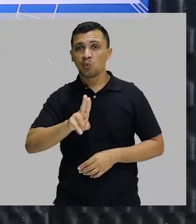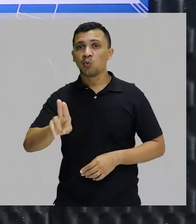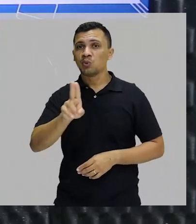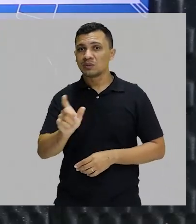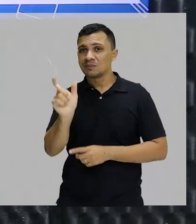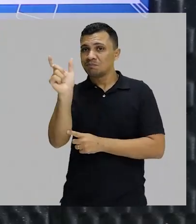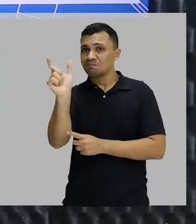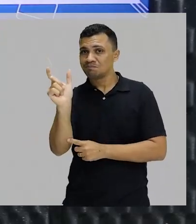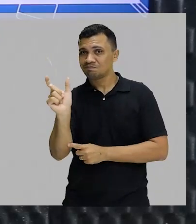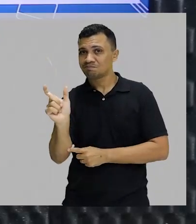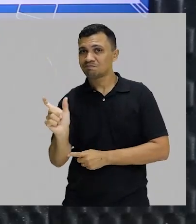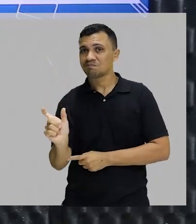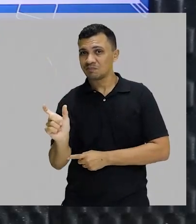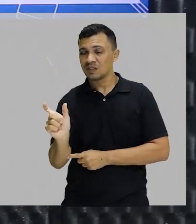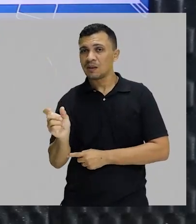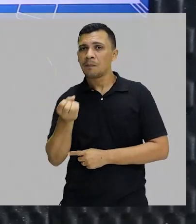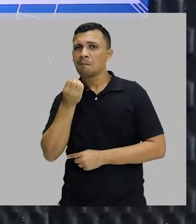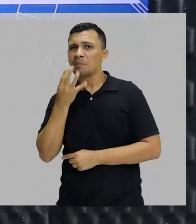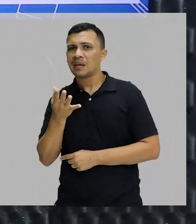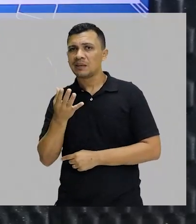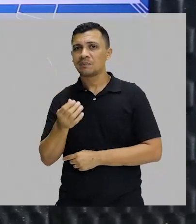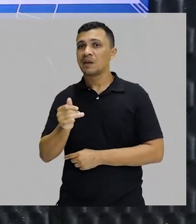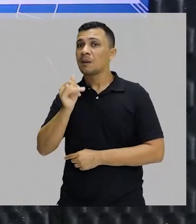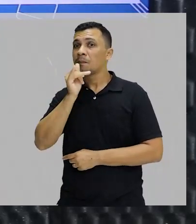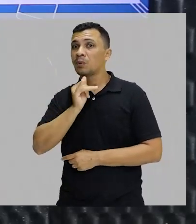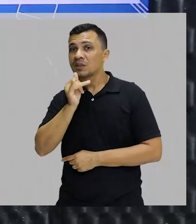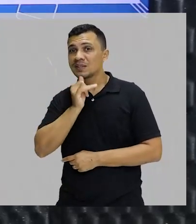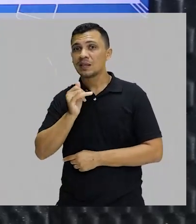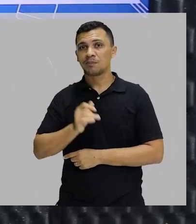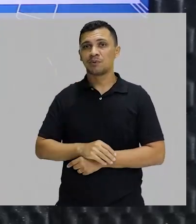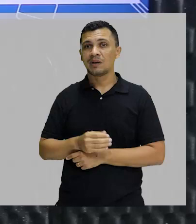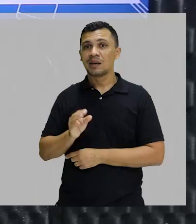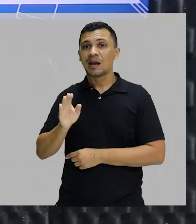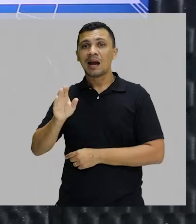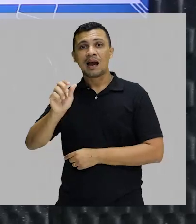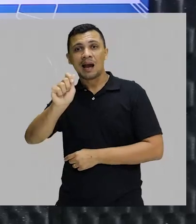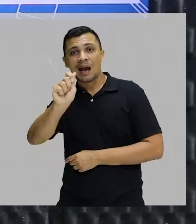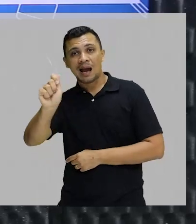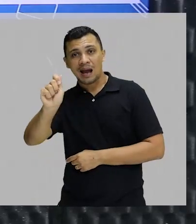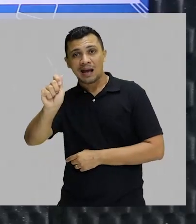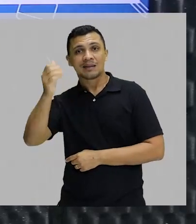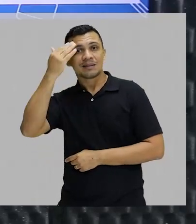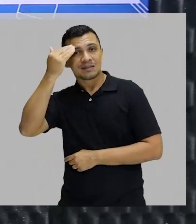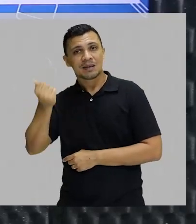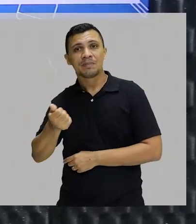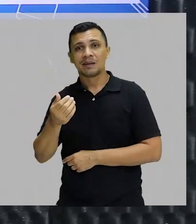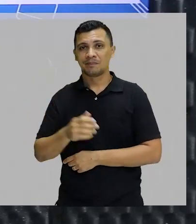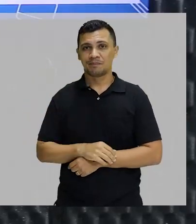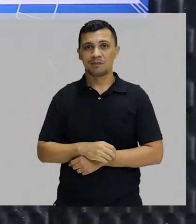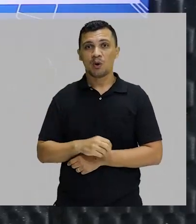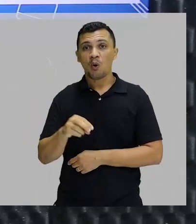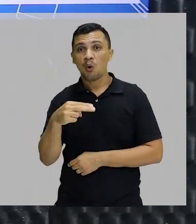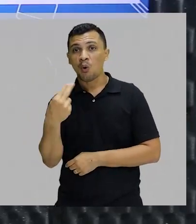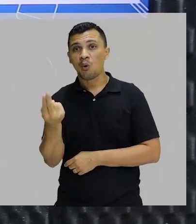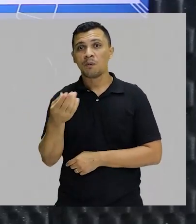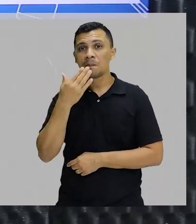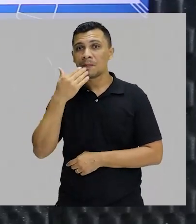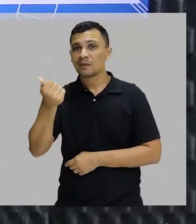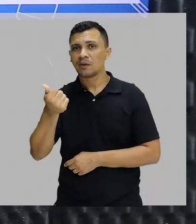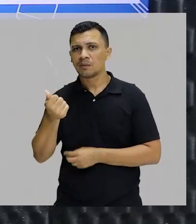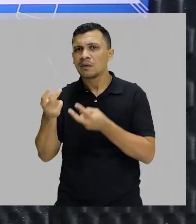expressões. Bem, isto é, por exemplo, a saber, ou melhor. Então, quando vocês perceberem